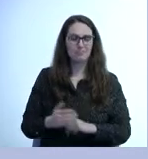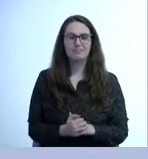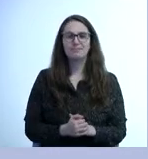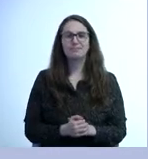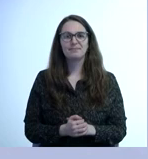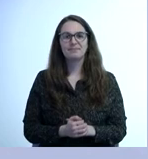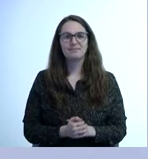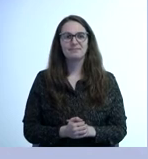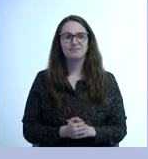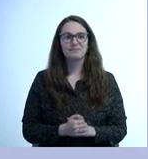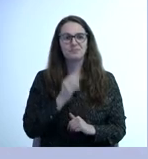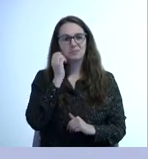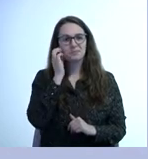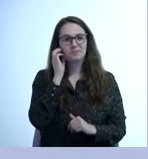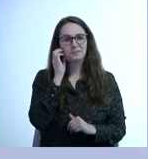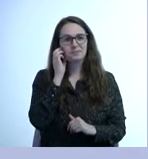Bom,